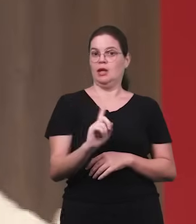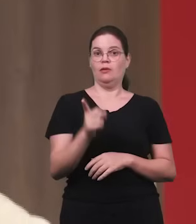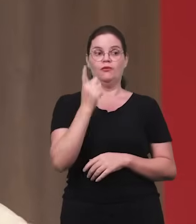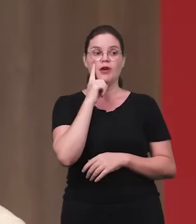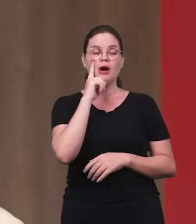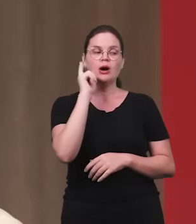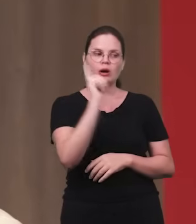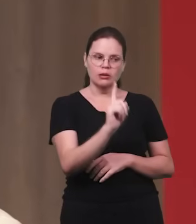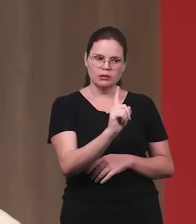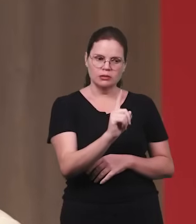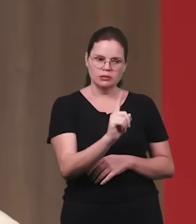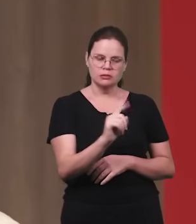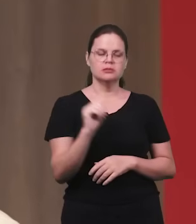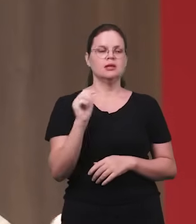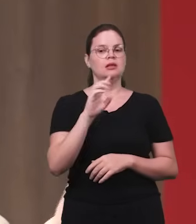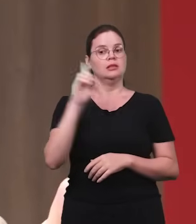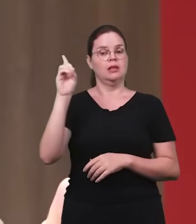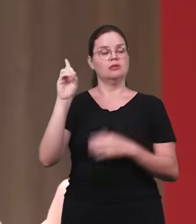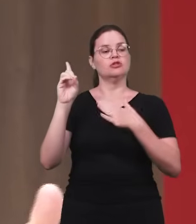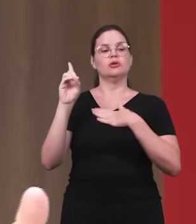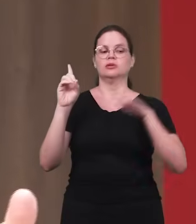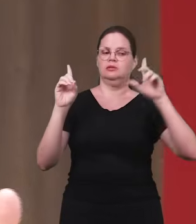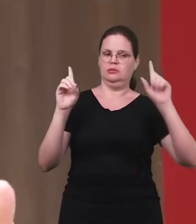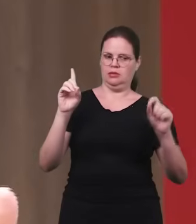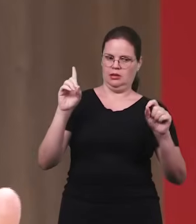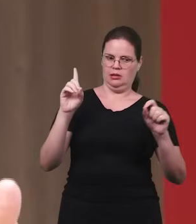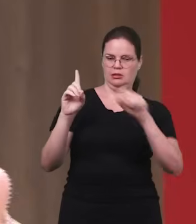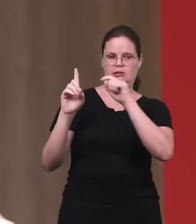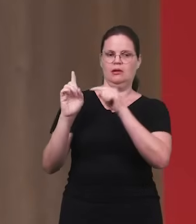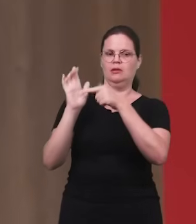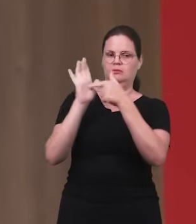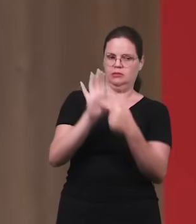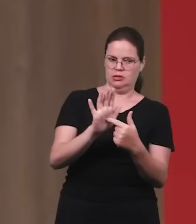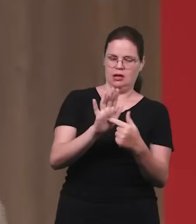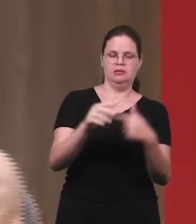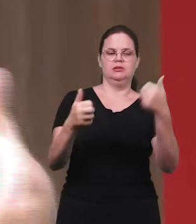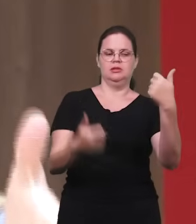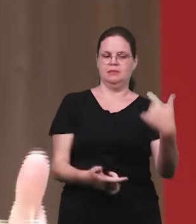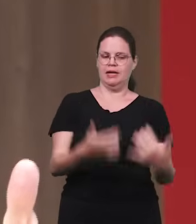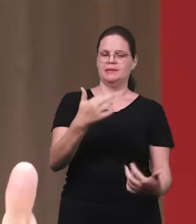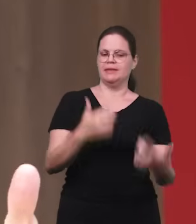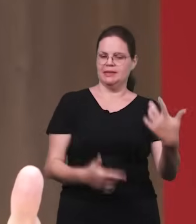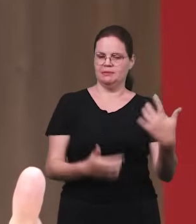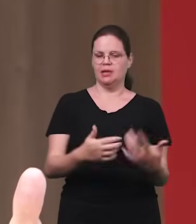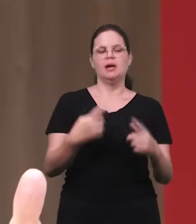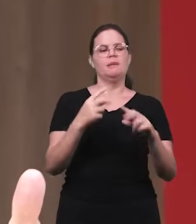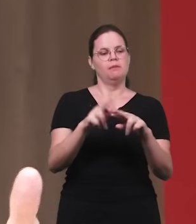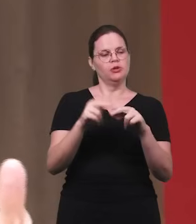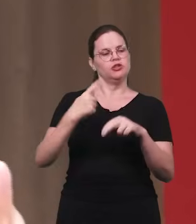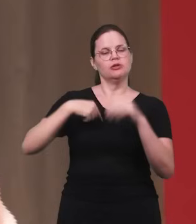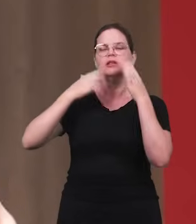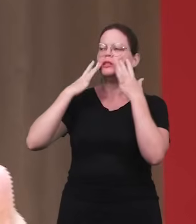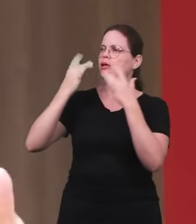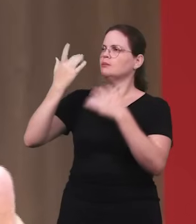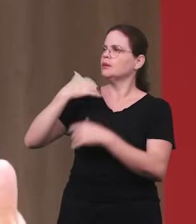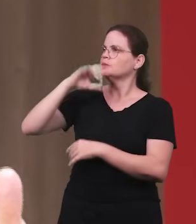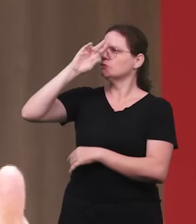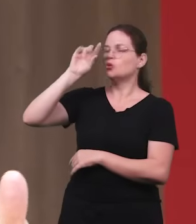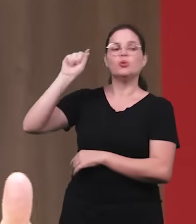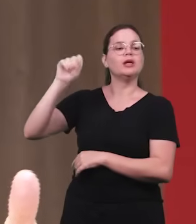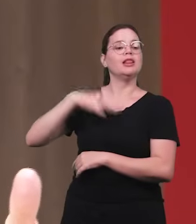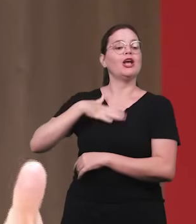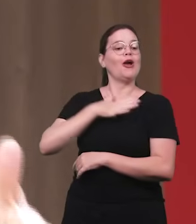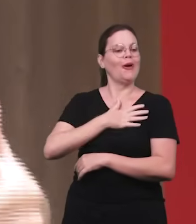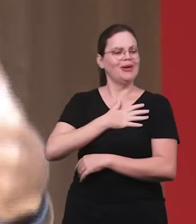que agrada ao Senhor, por isso que nós tememos a Ele. O que desagrada a Deus, por isso que nós tememos a Ele também. E assim